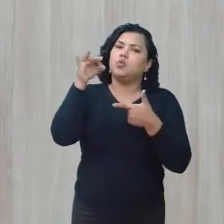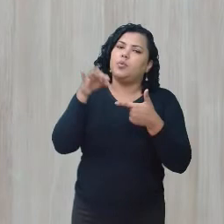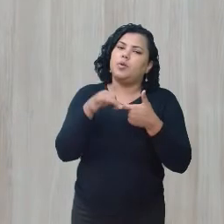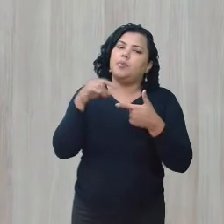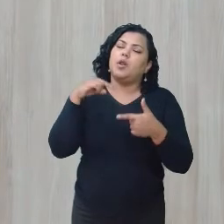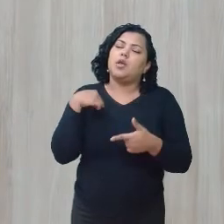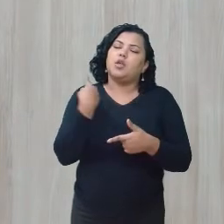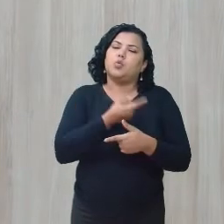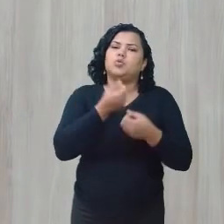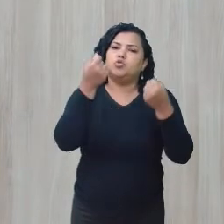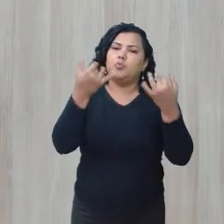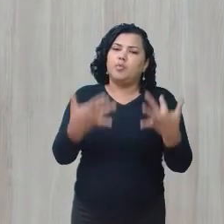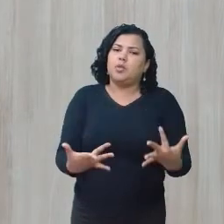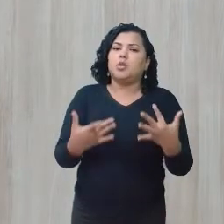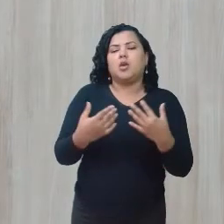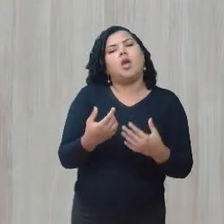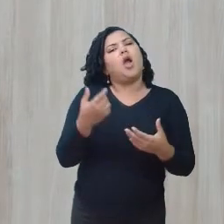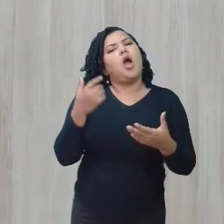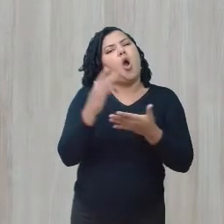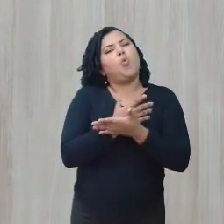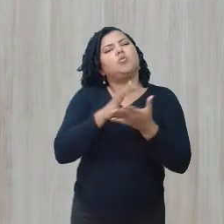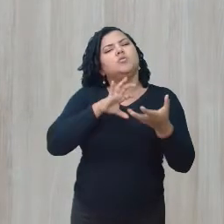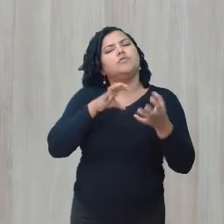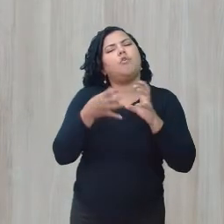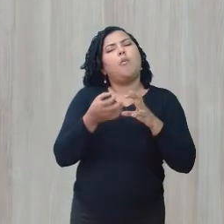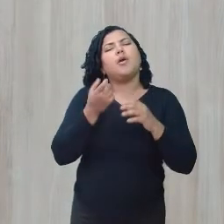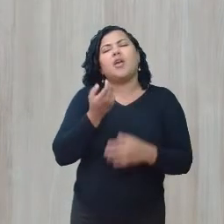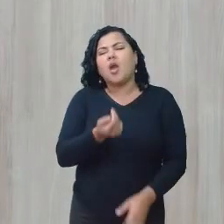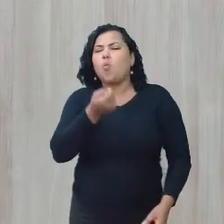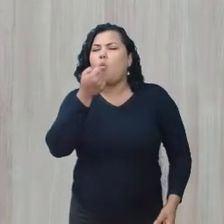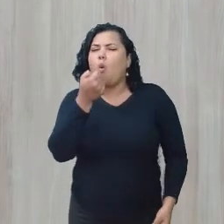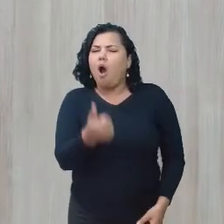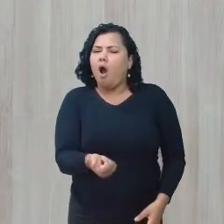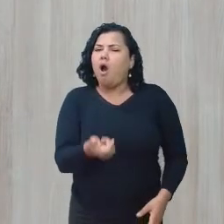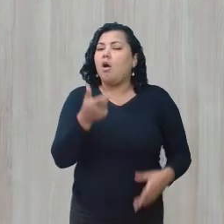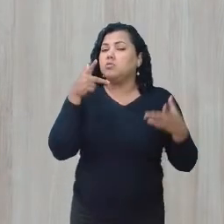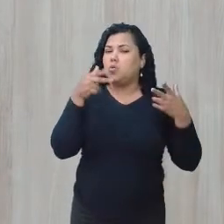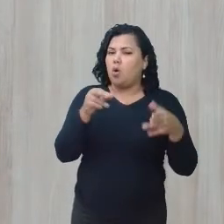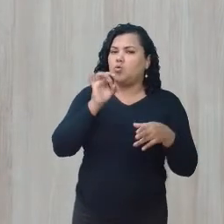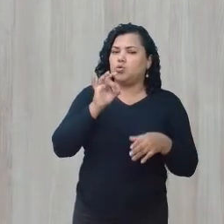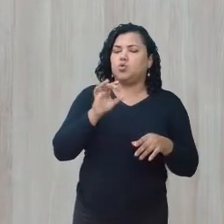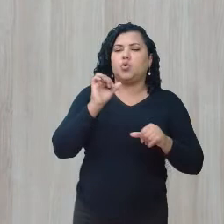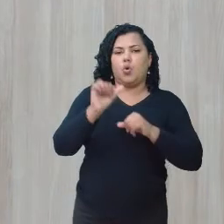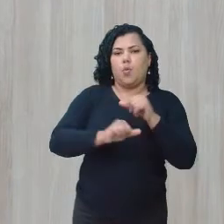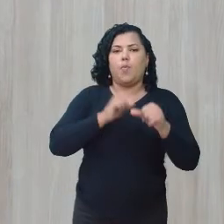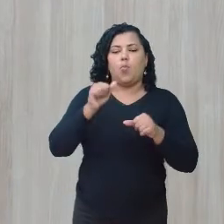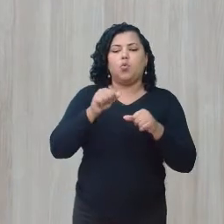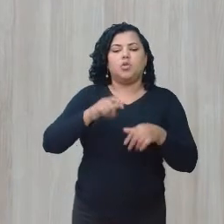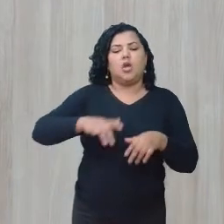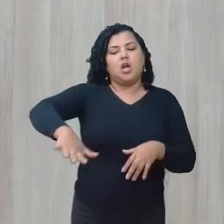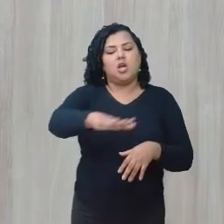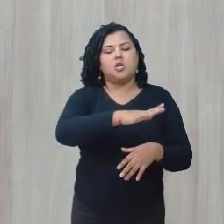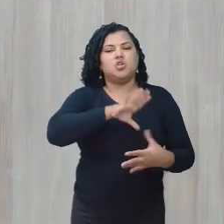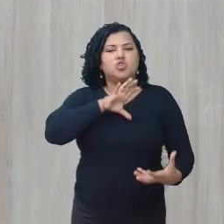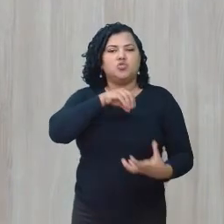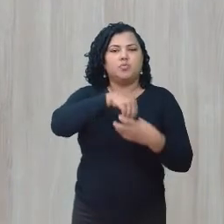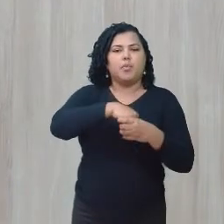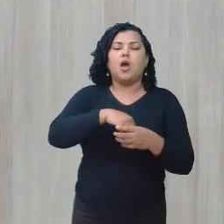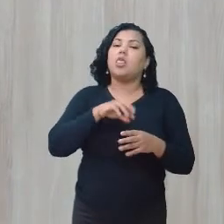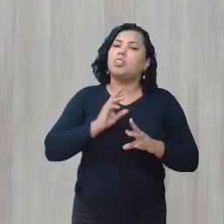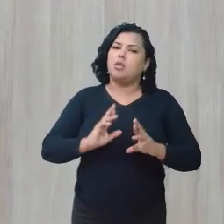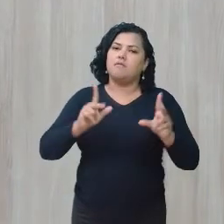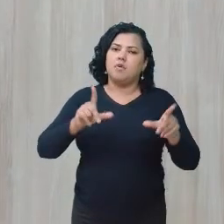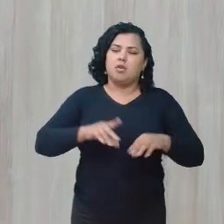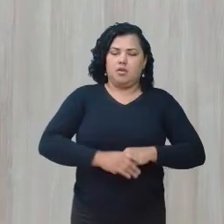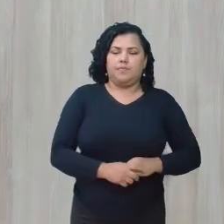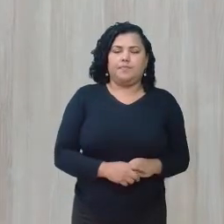gente falar de coisas que são quase iguais, só vão se diferenciar por ocuparem espaços diferentes, né?